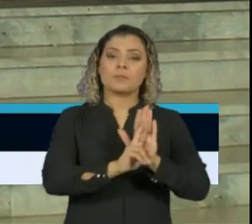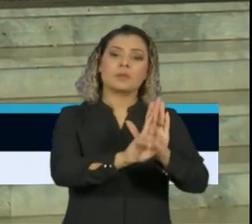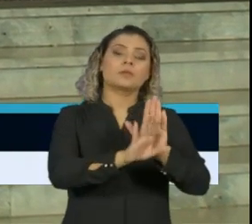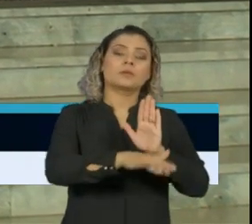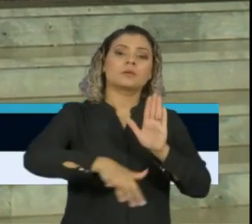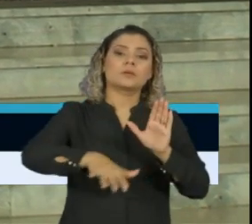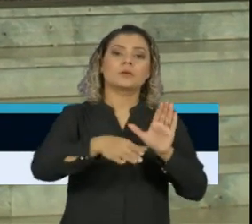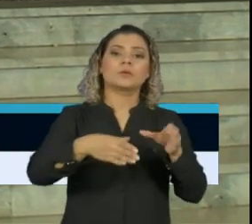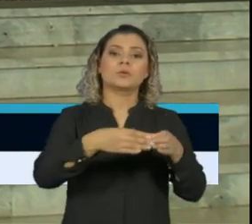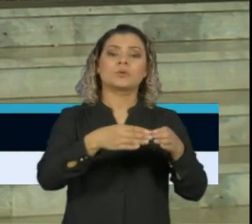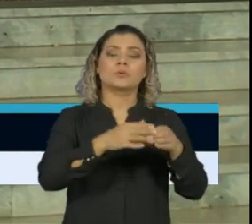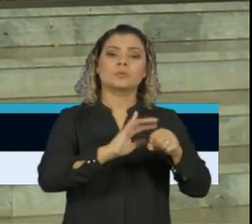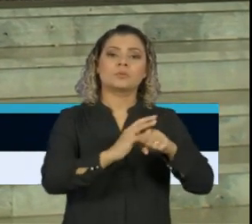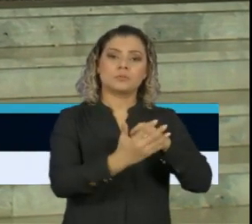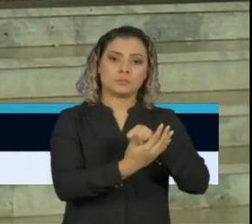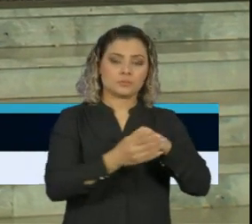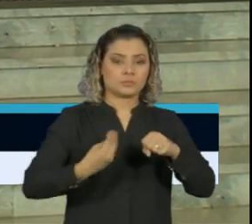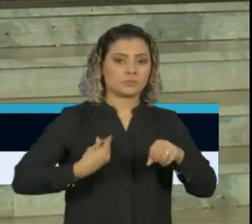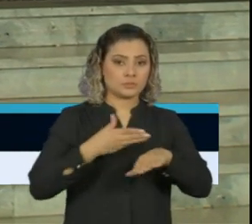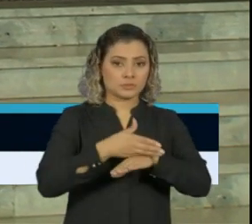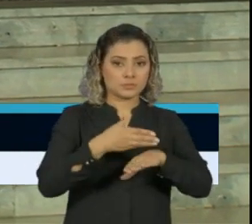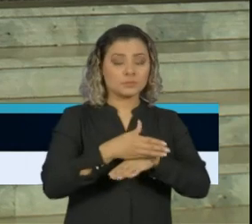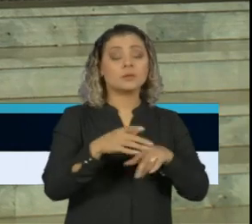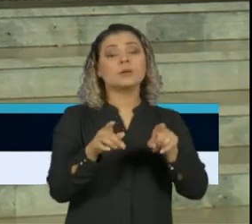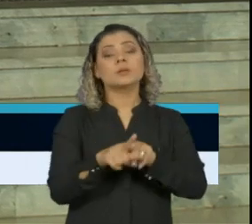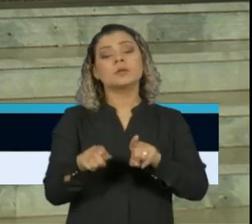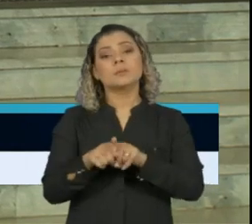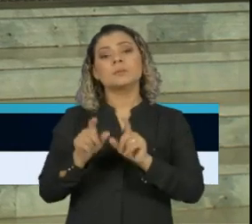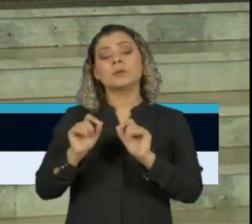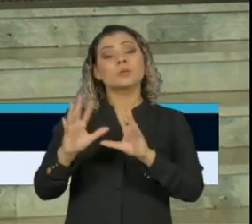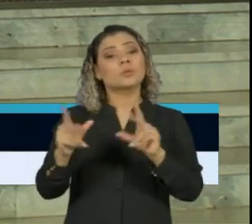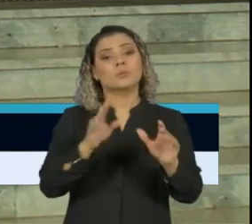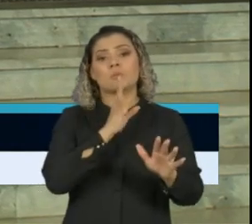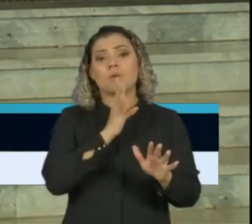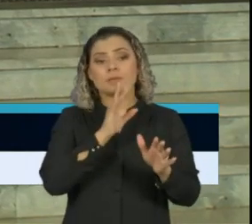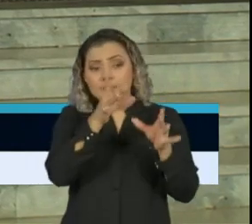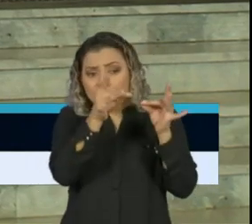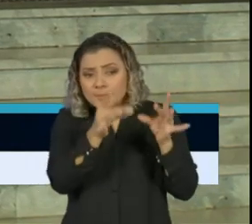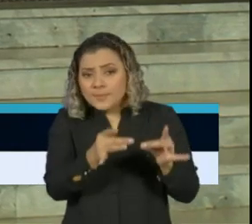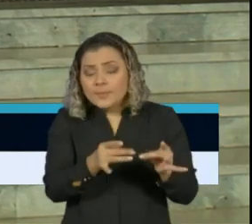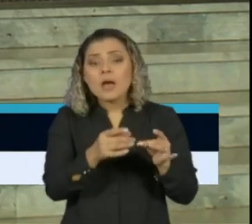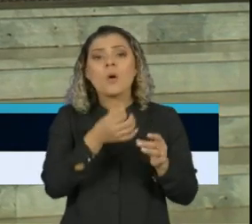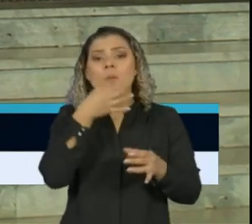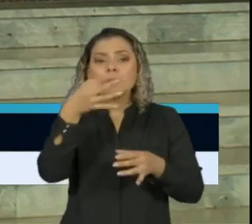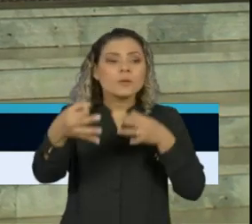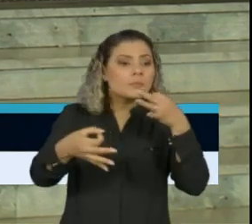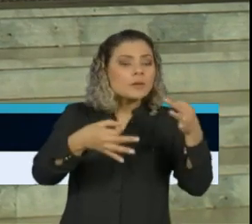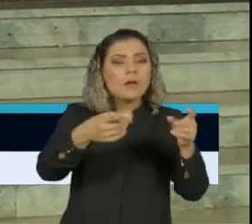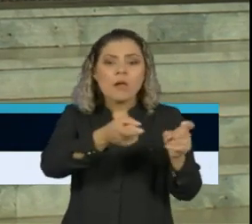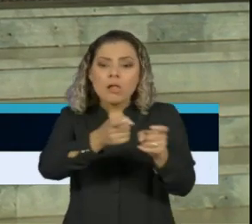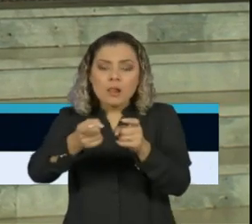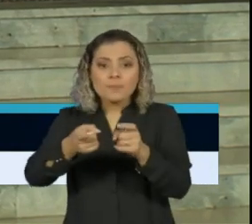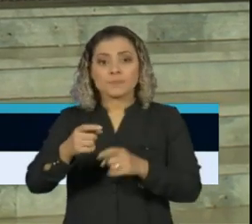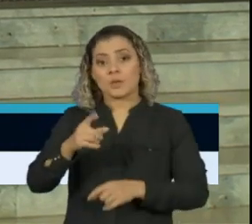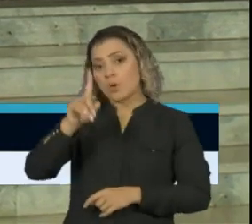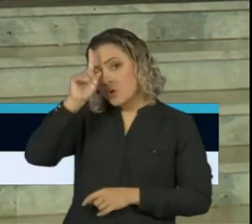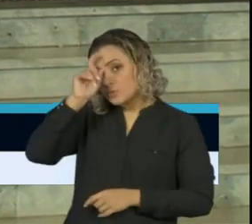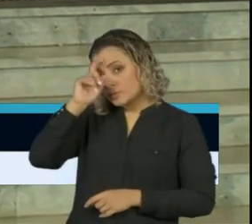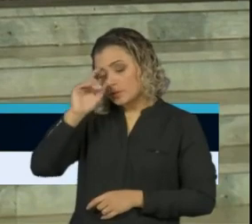do Comitê de Contingenciamento e um rodízio nessas reuniões para que todos conheçam, inclusive, as opiniões. O Emílio Ribas passa